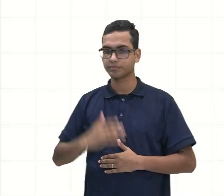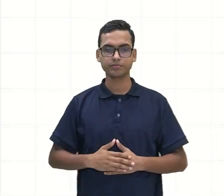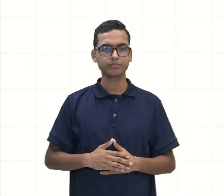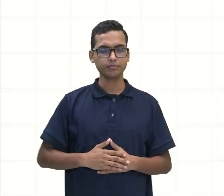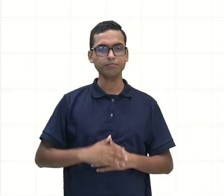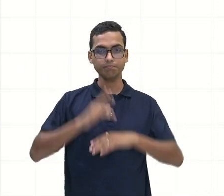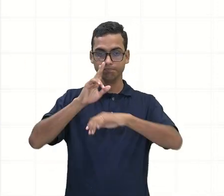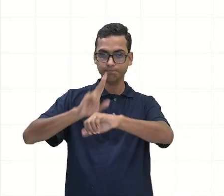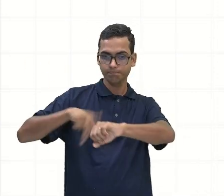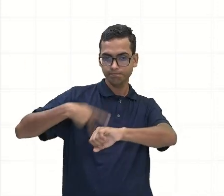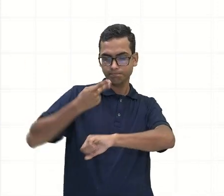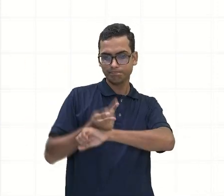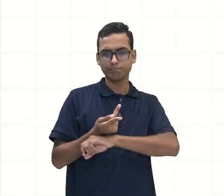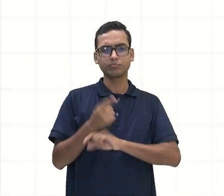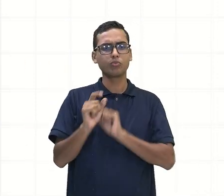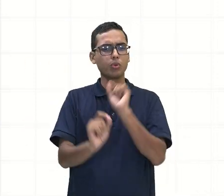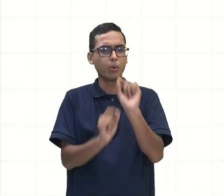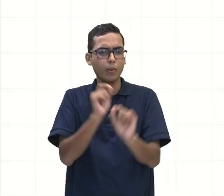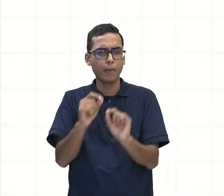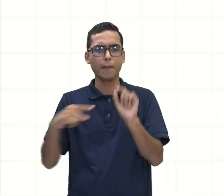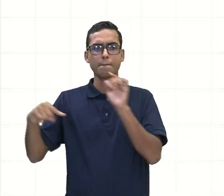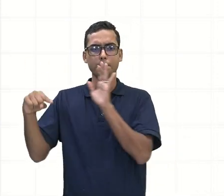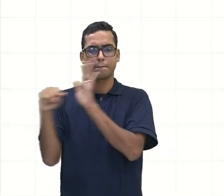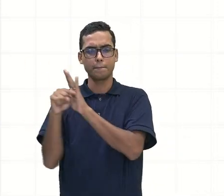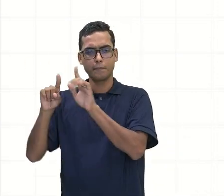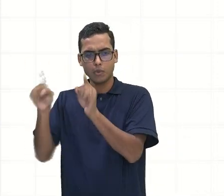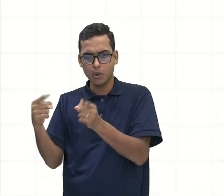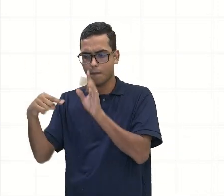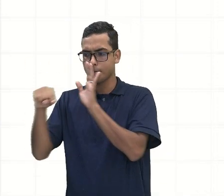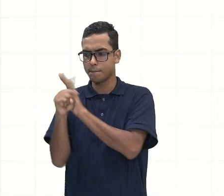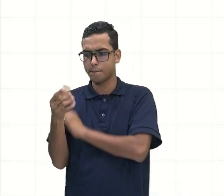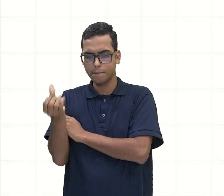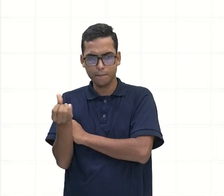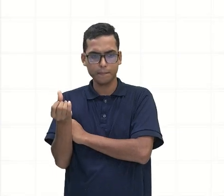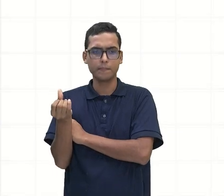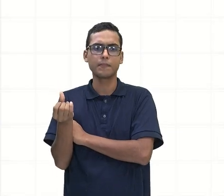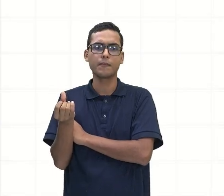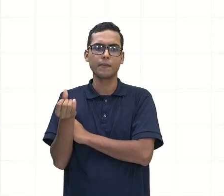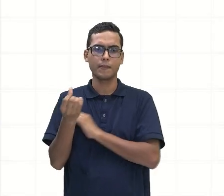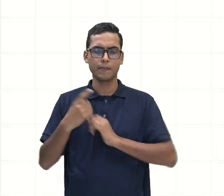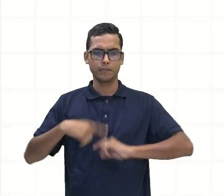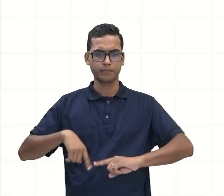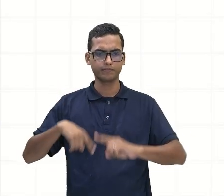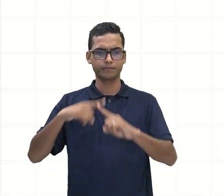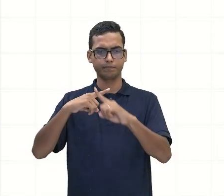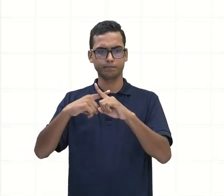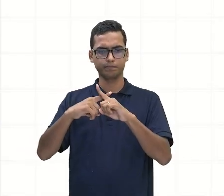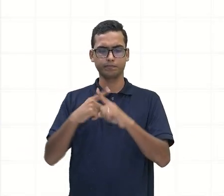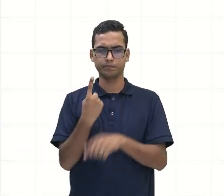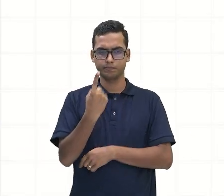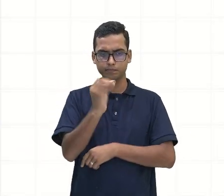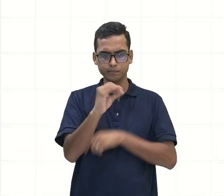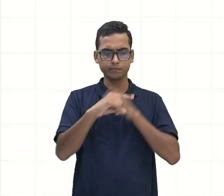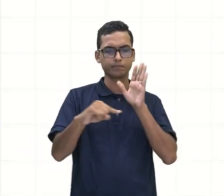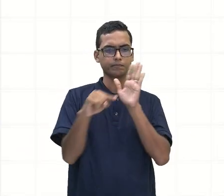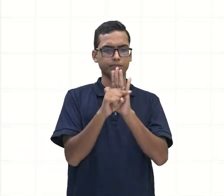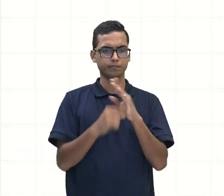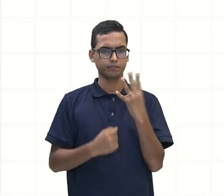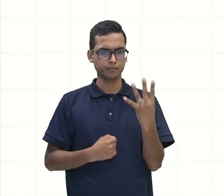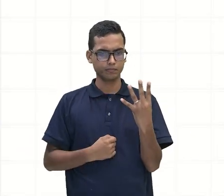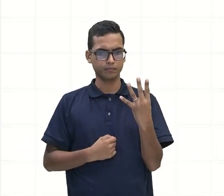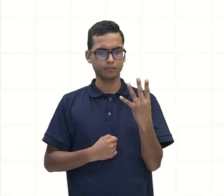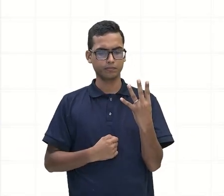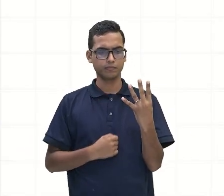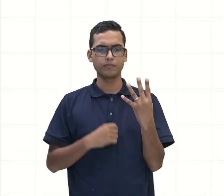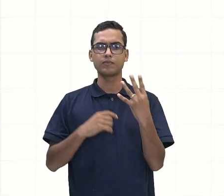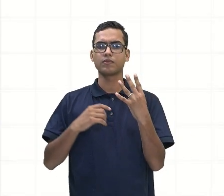Depois, eu posso fazer essa divisão aqui, ó, de menos 4 e menos 6, menos 2. E aqui eu